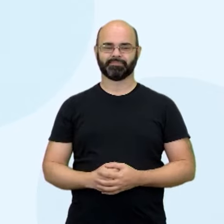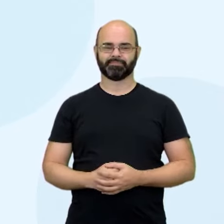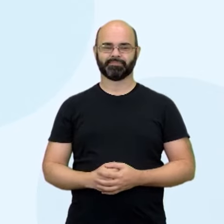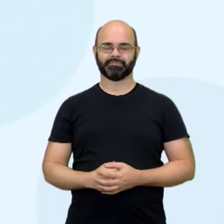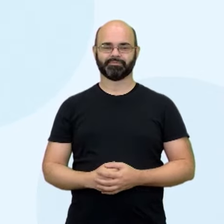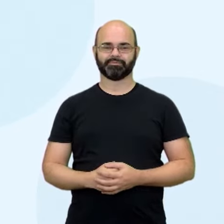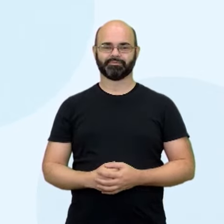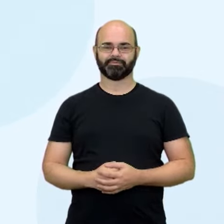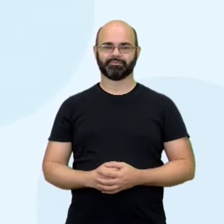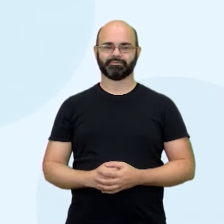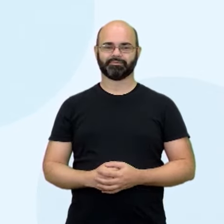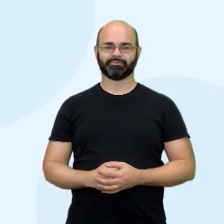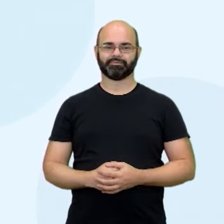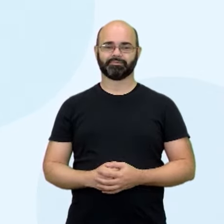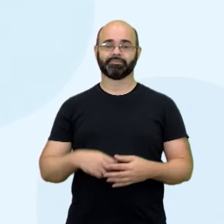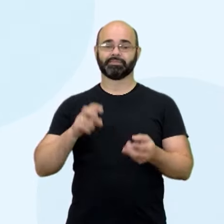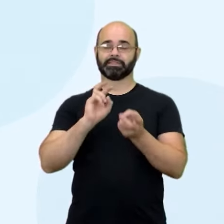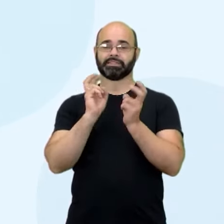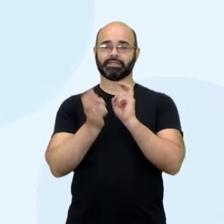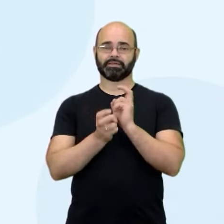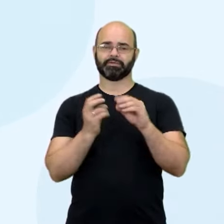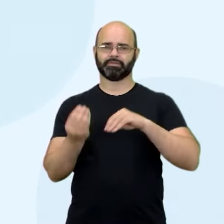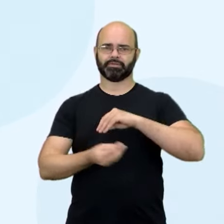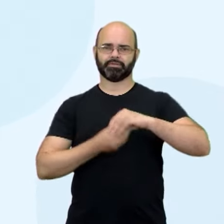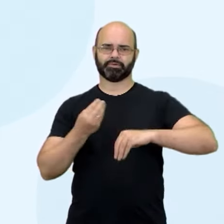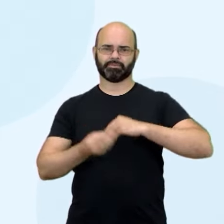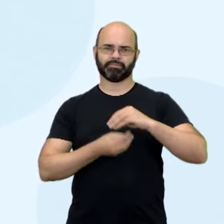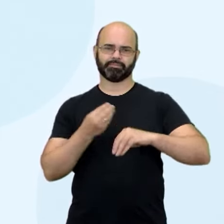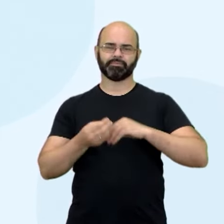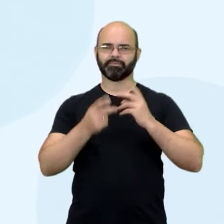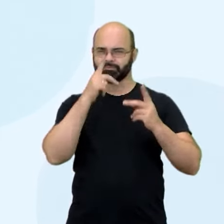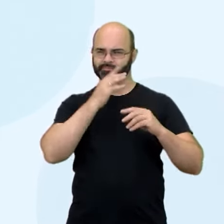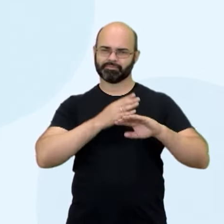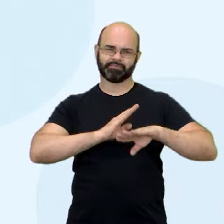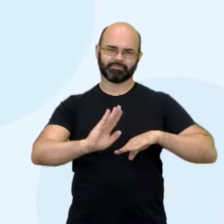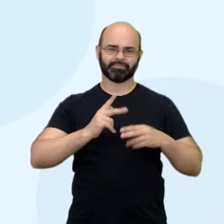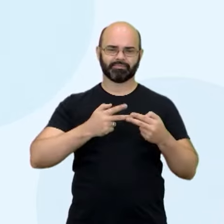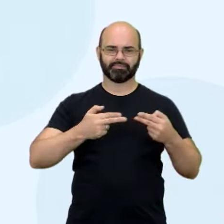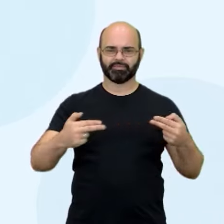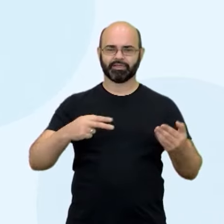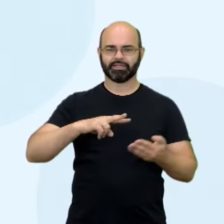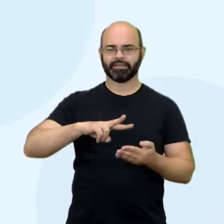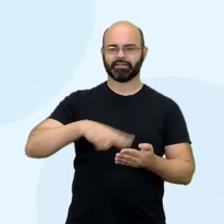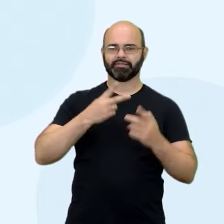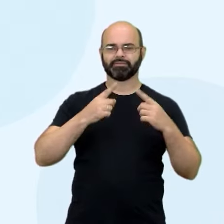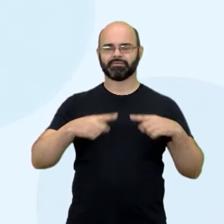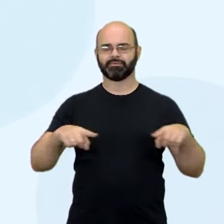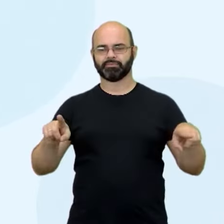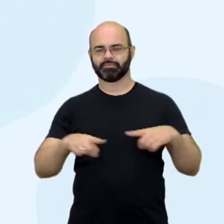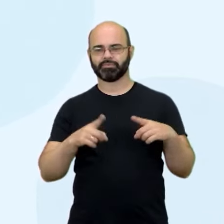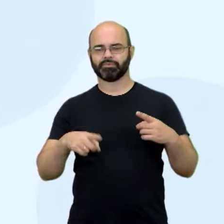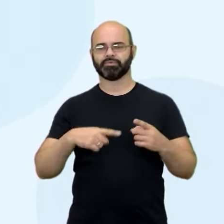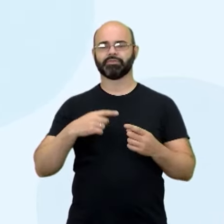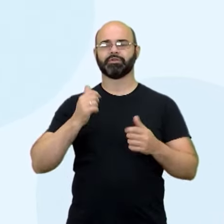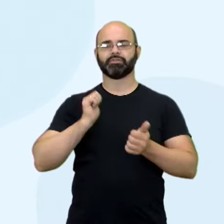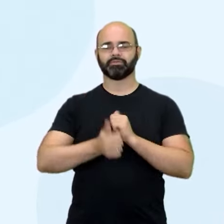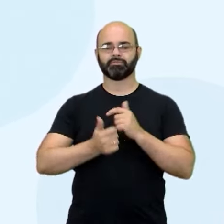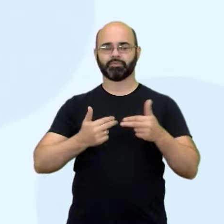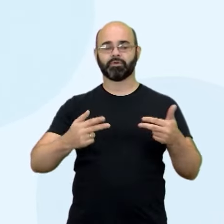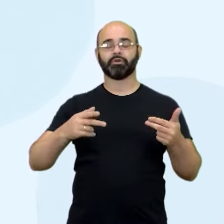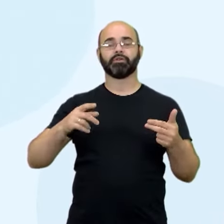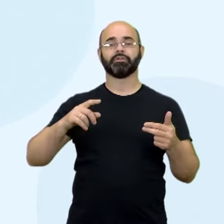A capoeira, ela mistura arte marcial, dança, música, esporte e cultura